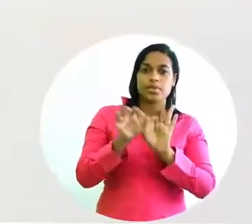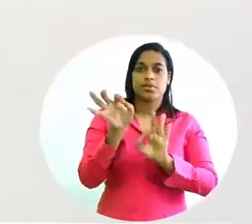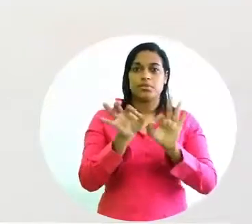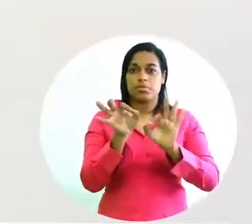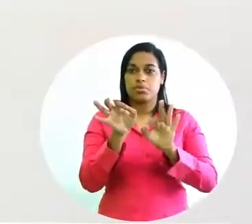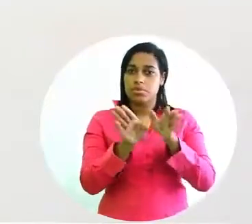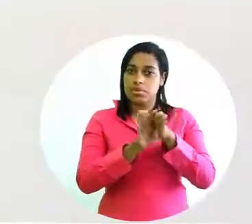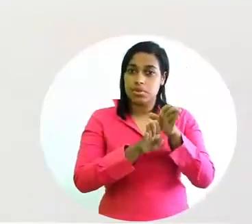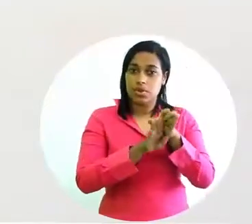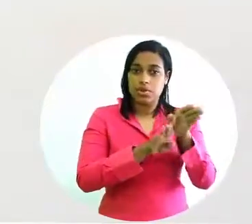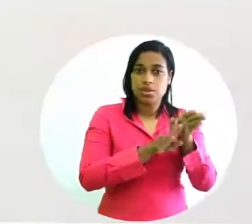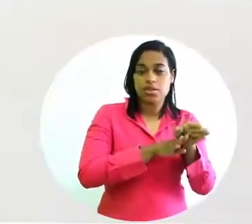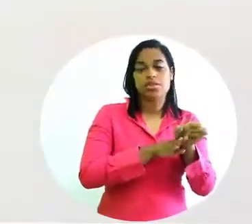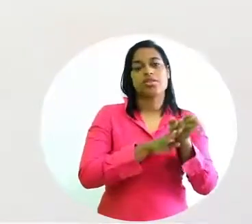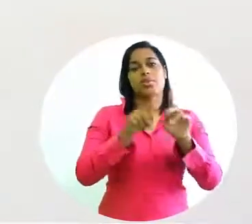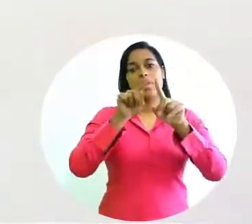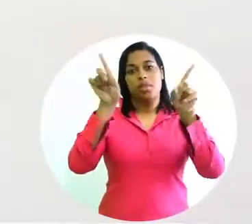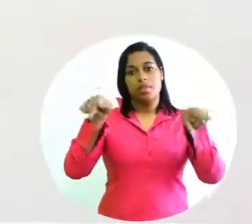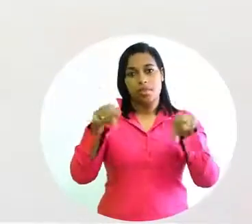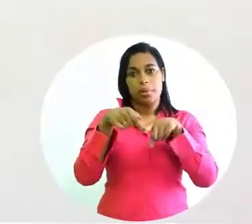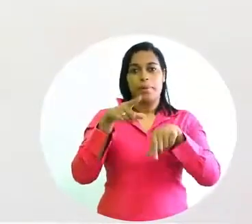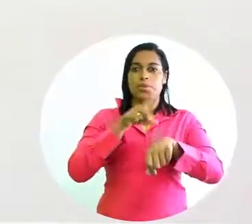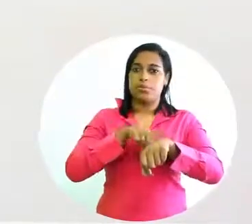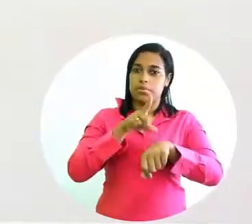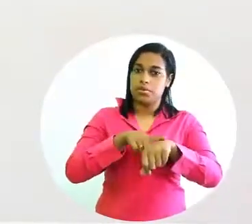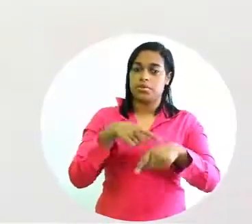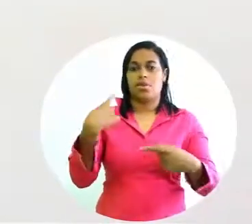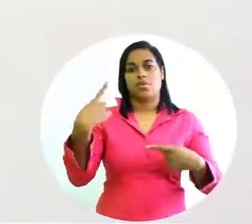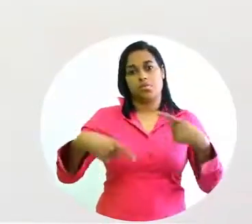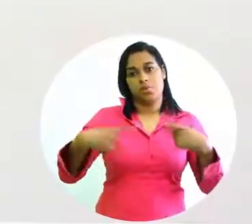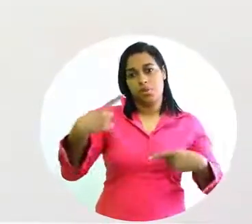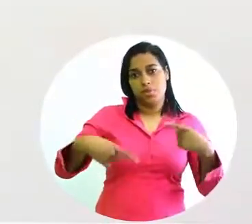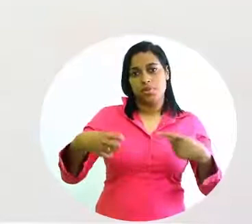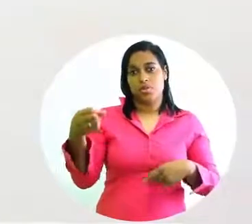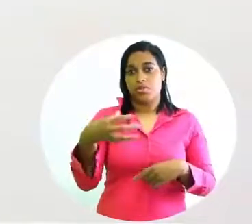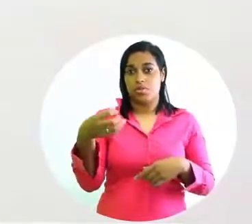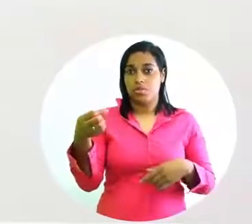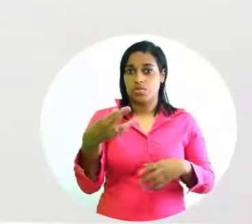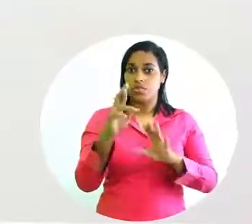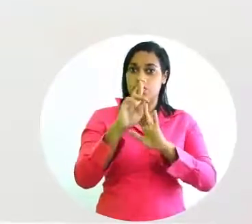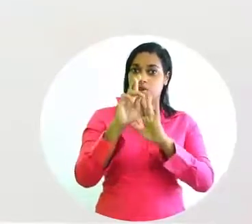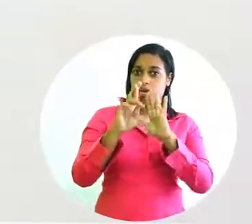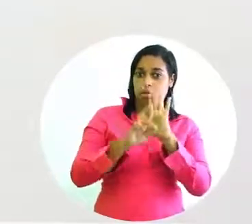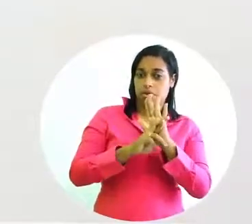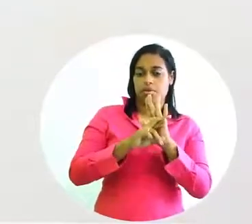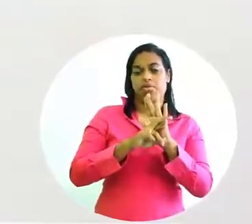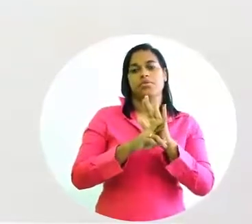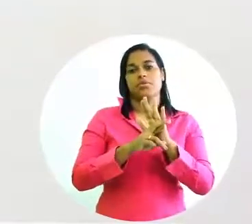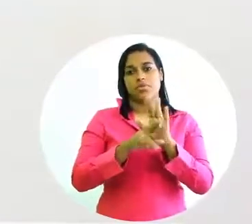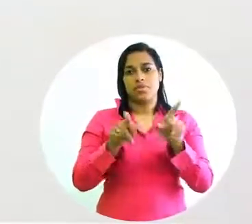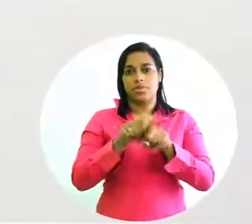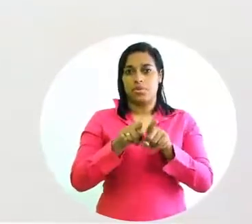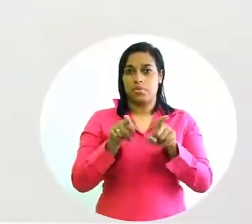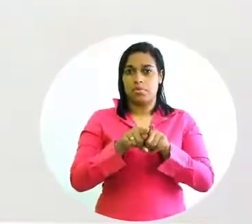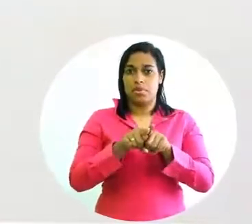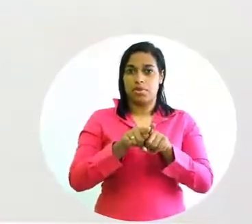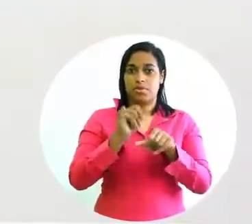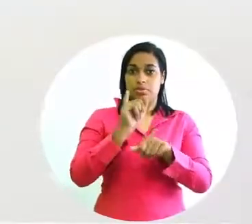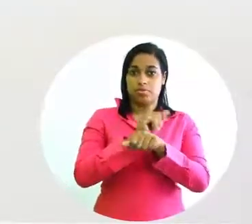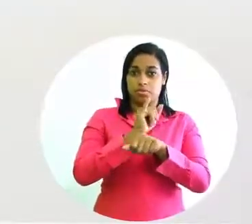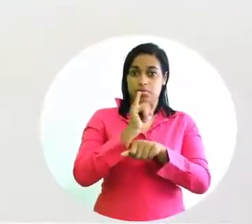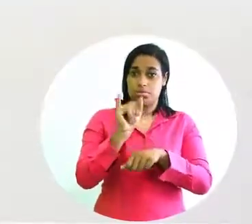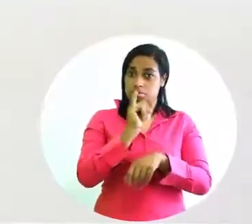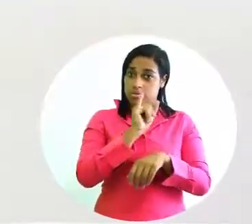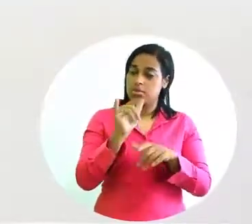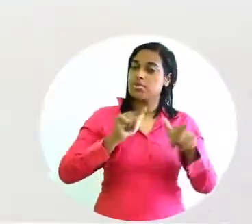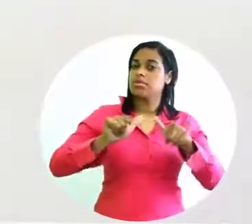uma tabela de temporalidade, as políticas, as normas e manuais de procedimento, instruções de trabalho,